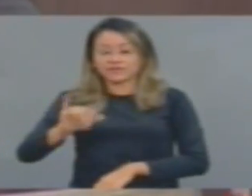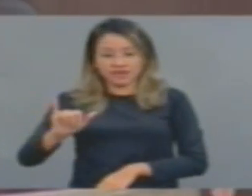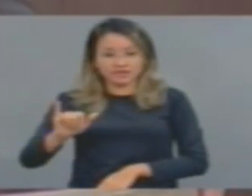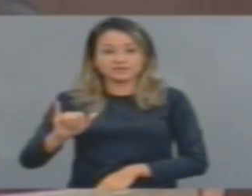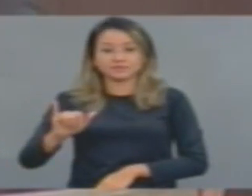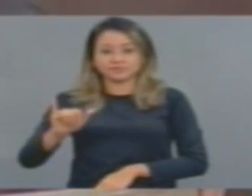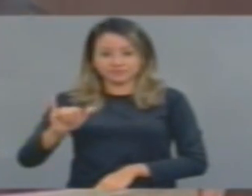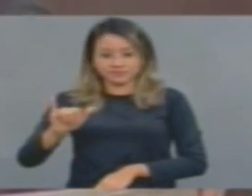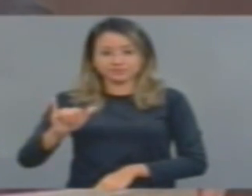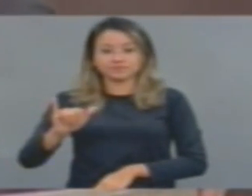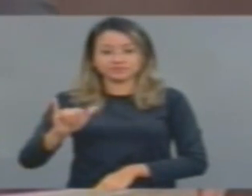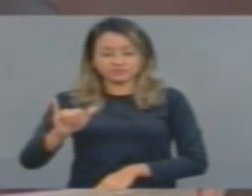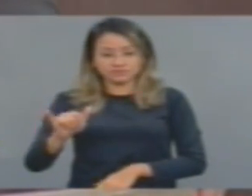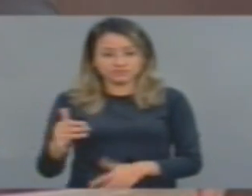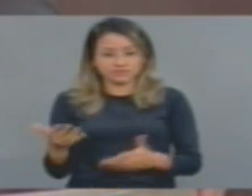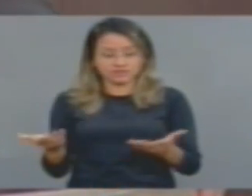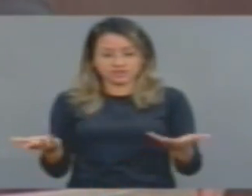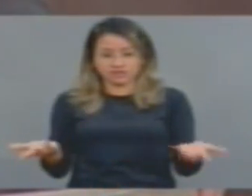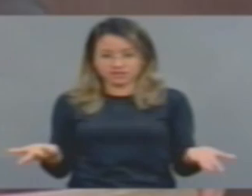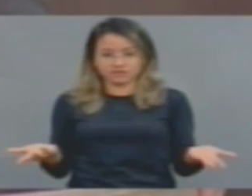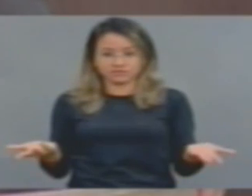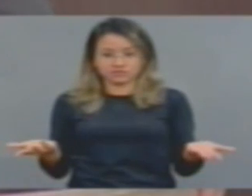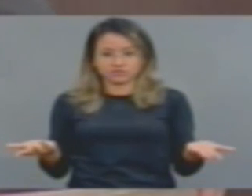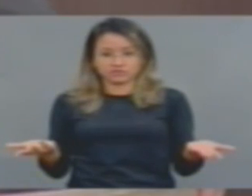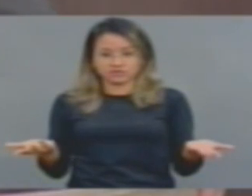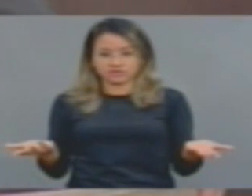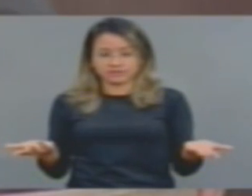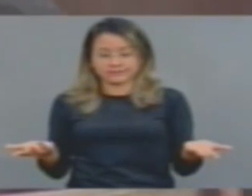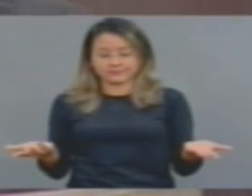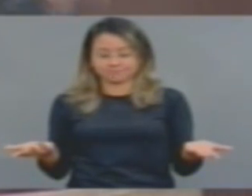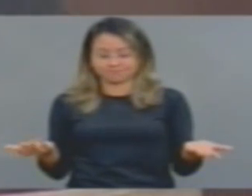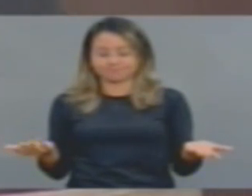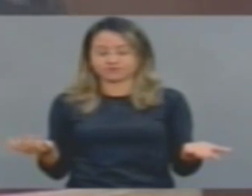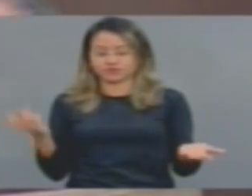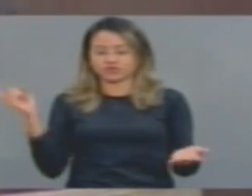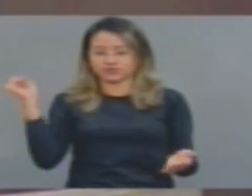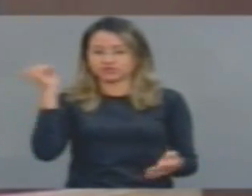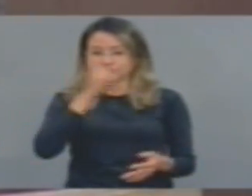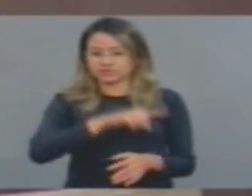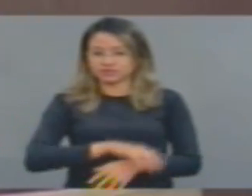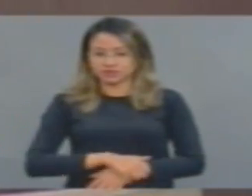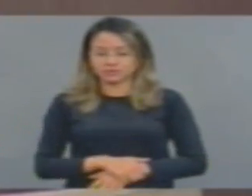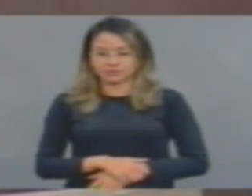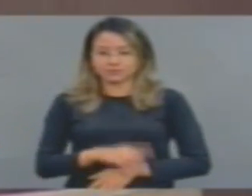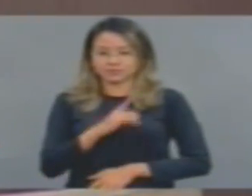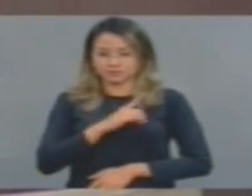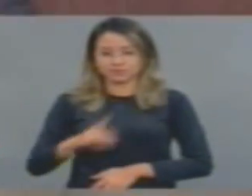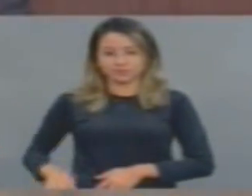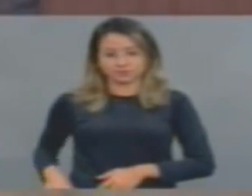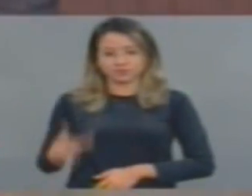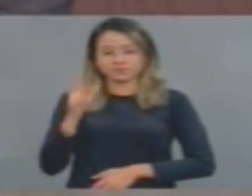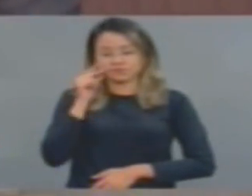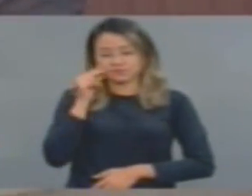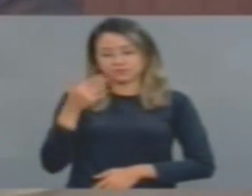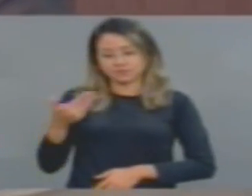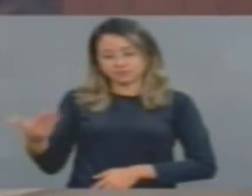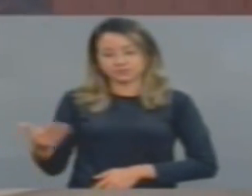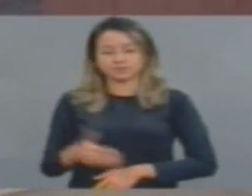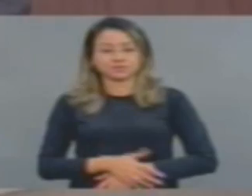posterior, ela não vai cuidar desse tema. Deputado Heitor Ferrer. Deputado